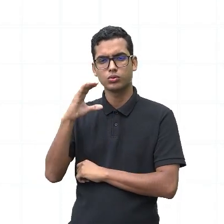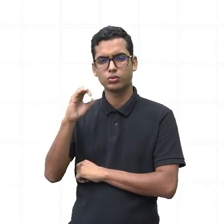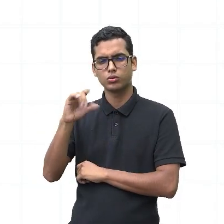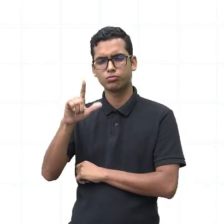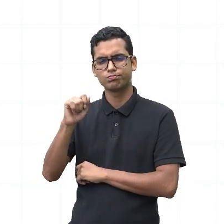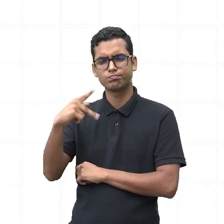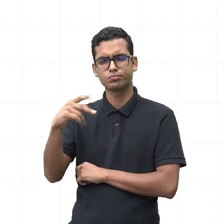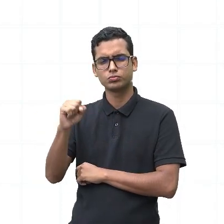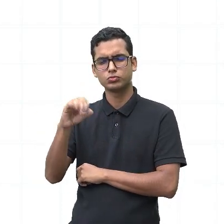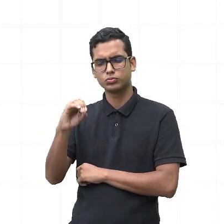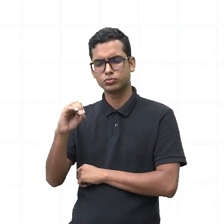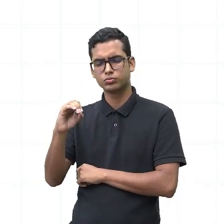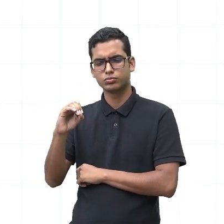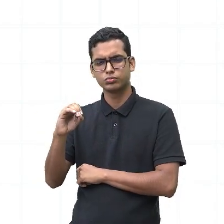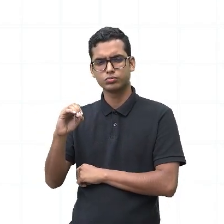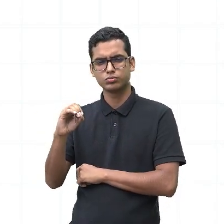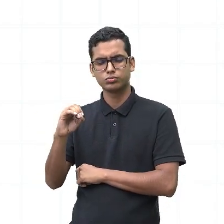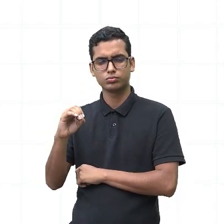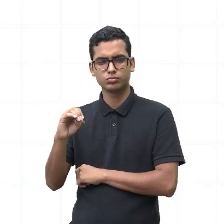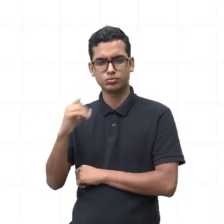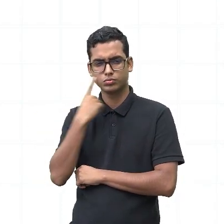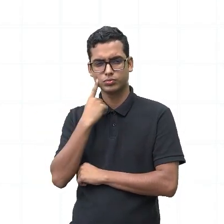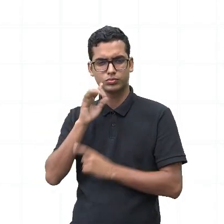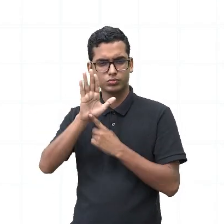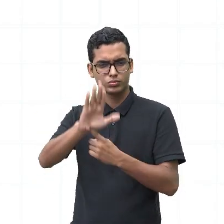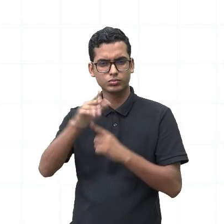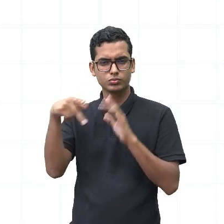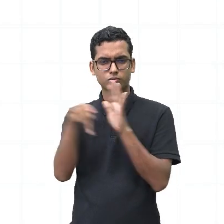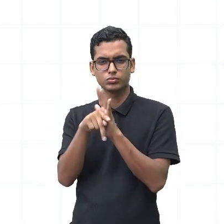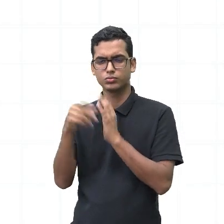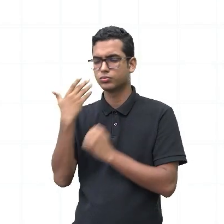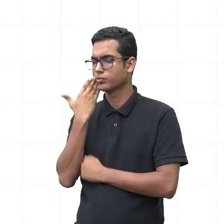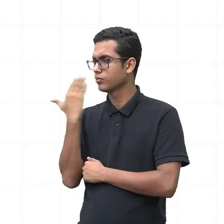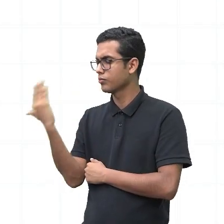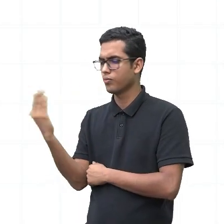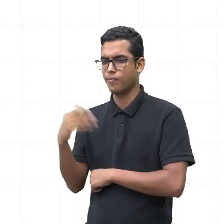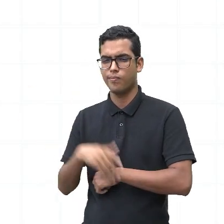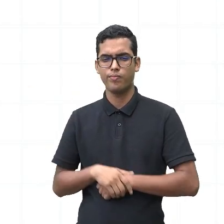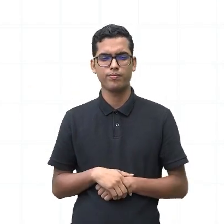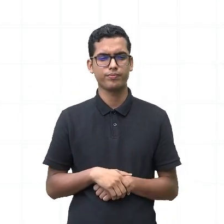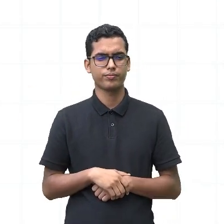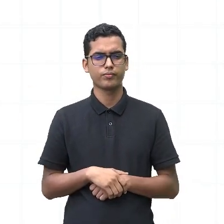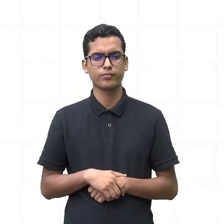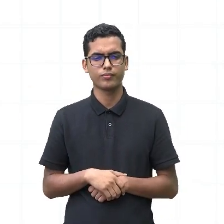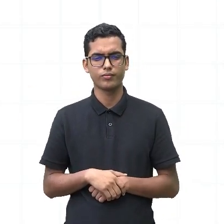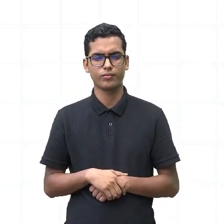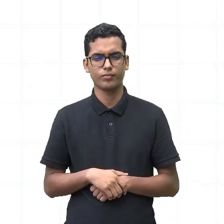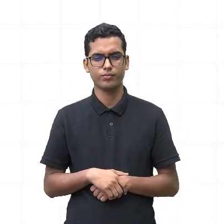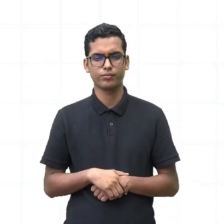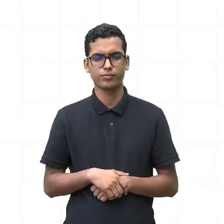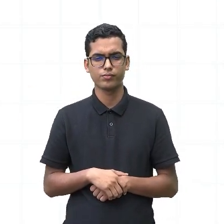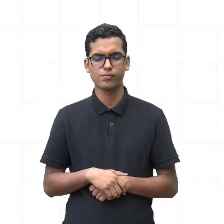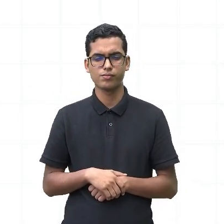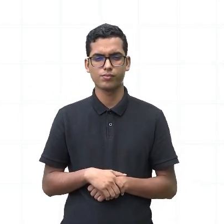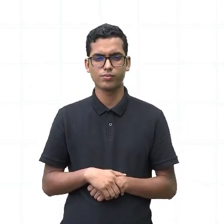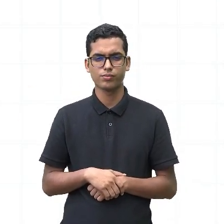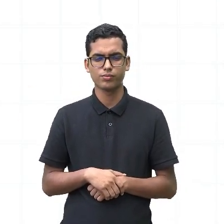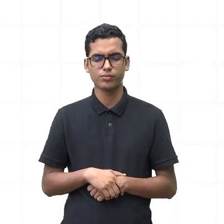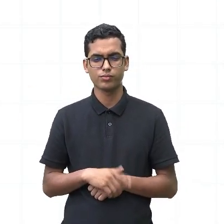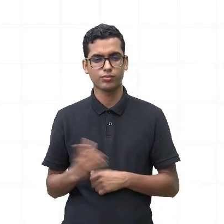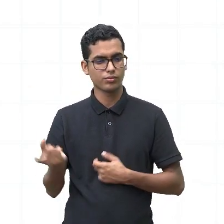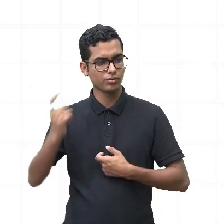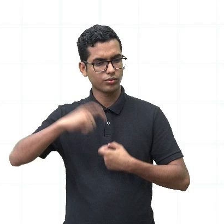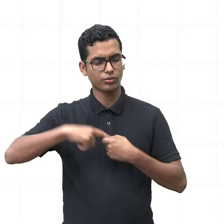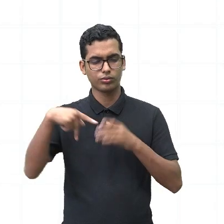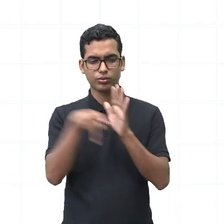C, D. Essa aqui é uma marca tipográfica. O que a gente faz, né? A gente volta para o texto, tá? A